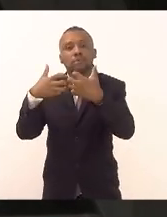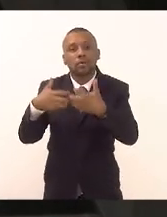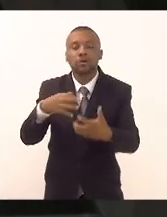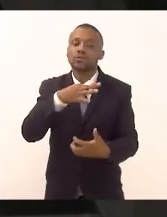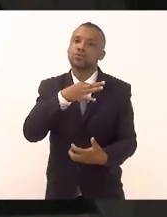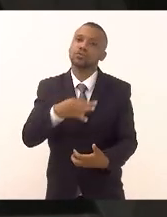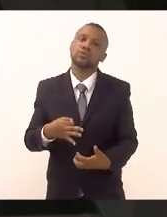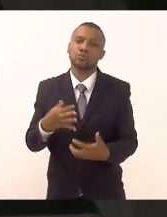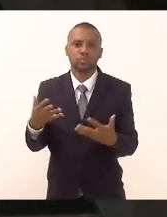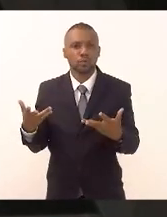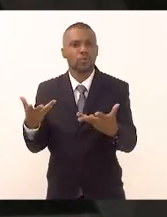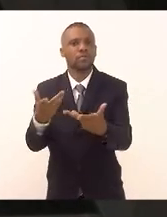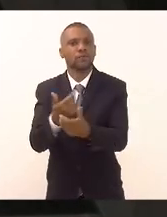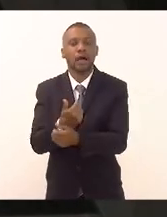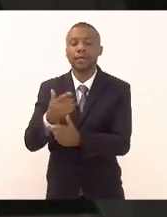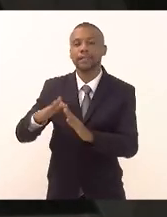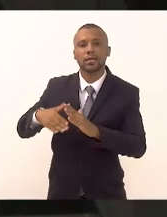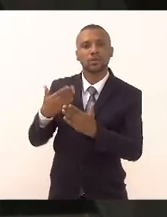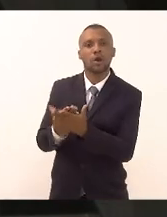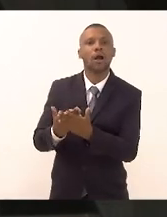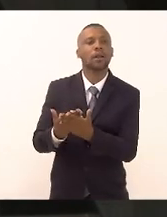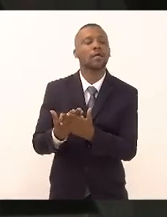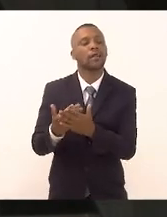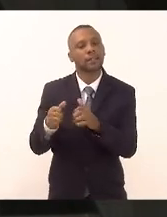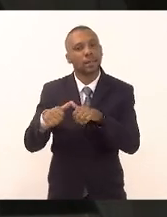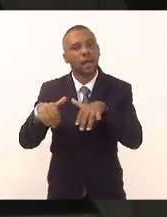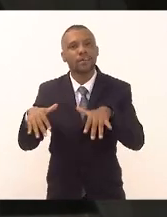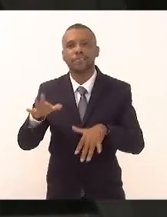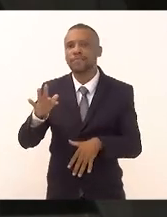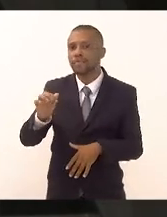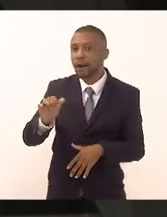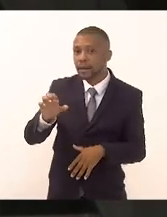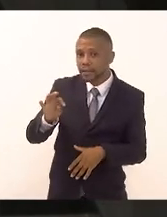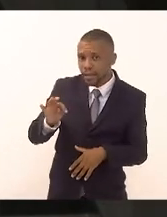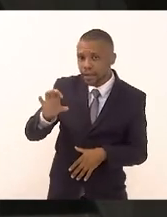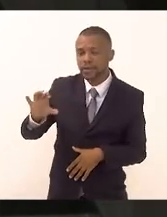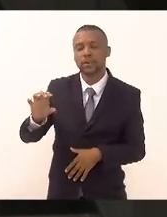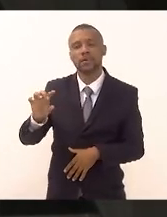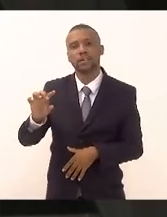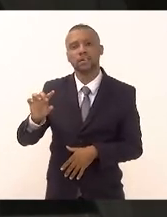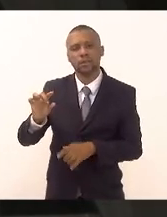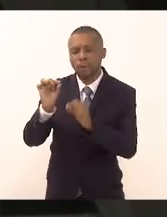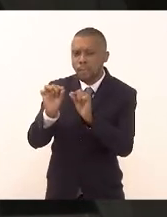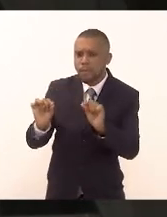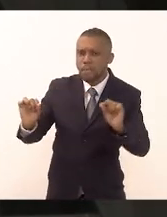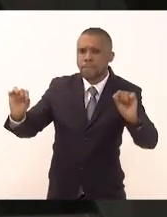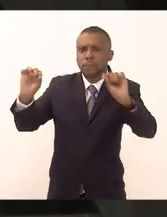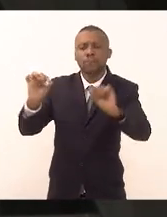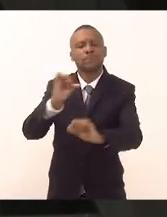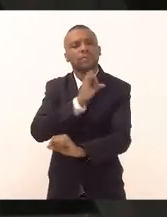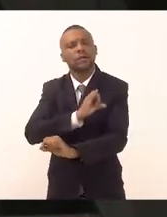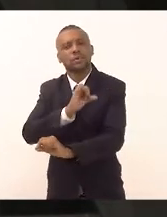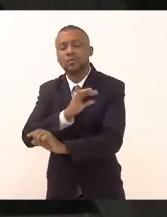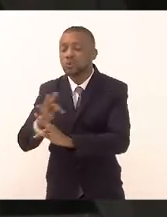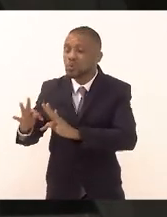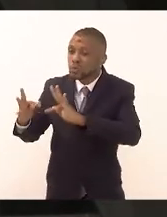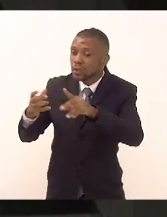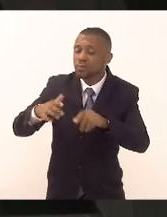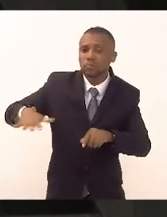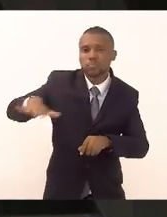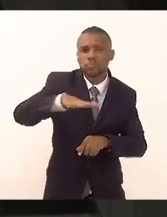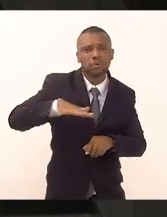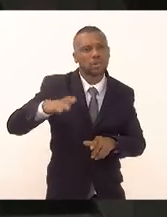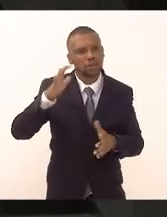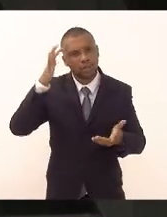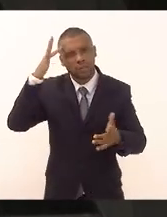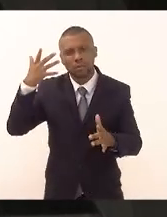e qualificado das escolas da rede FAETEC, de todas as unidades, que em todo o estado do Rio de Janeiro, em todas as regiões, a situação é de